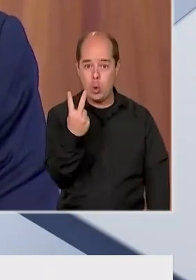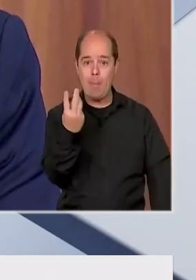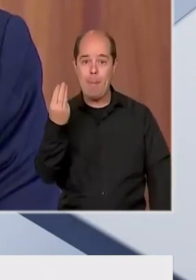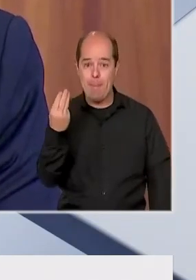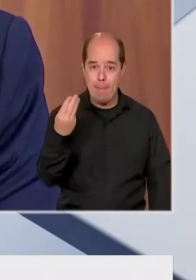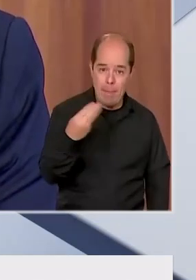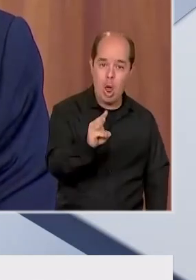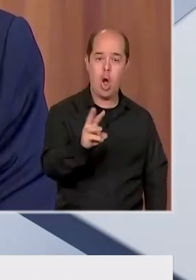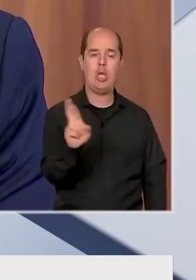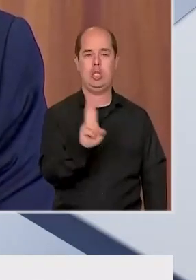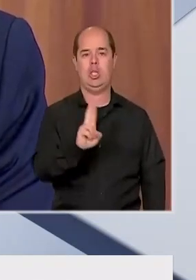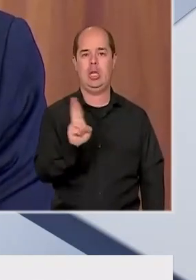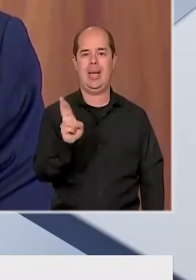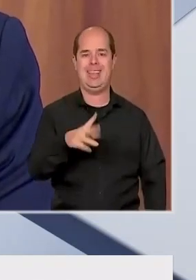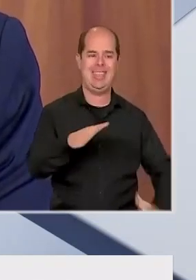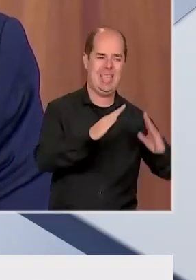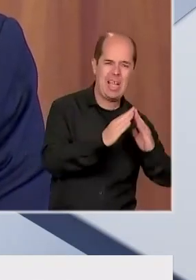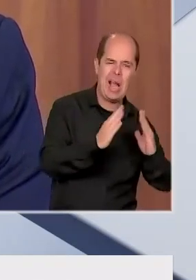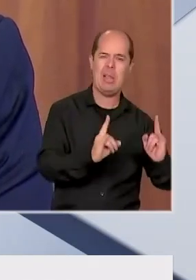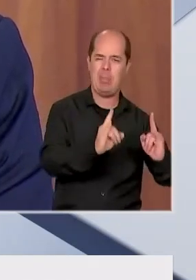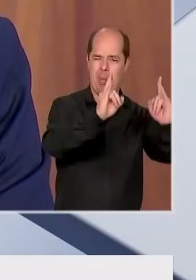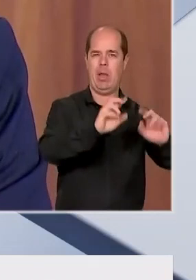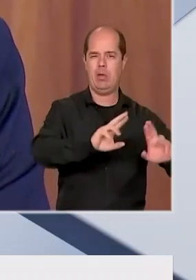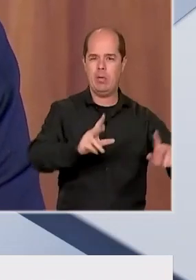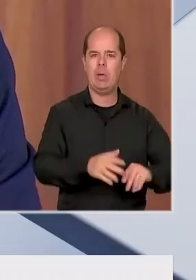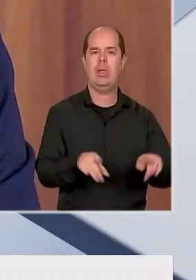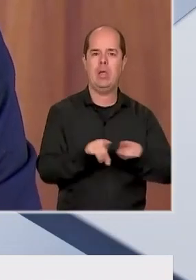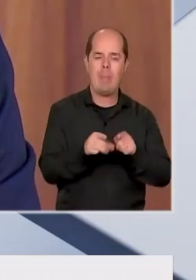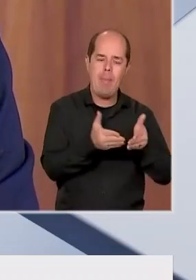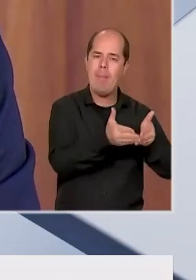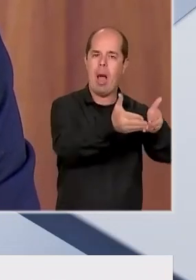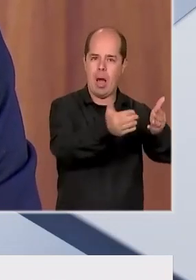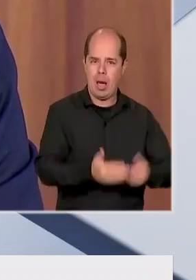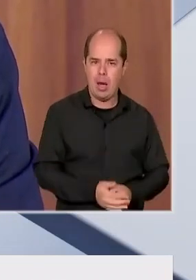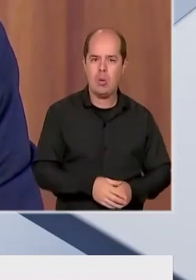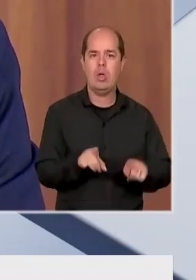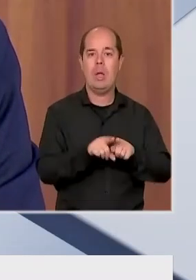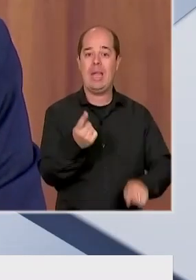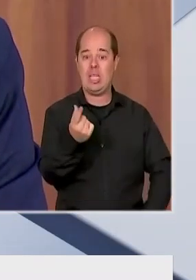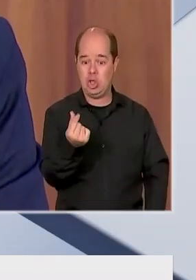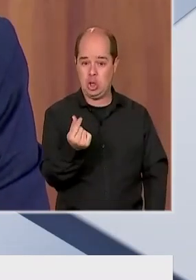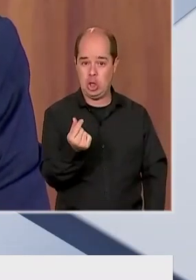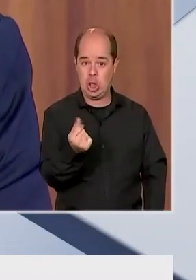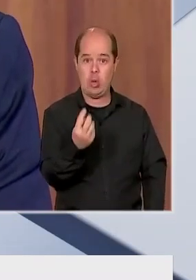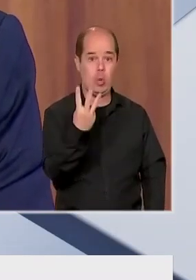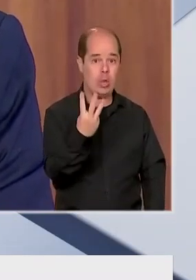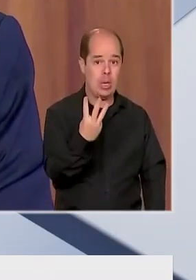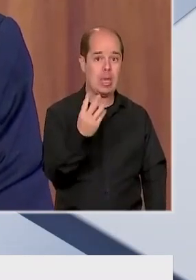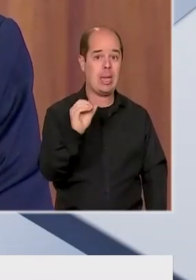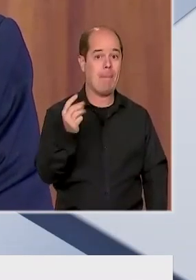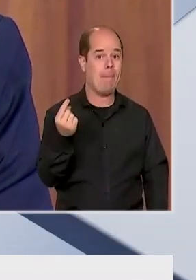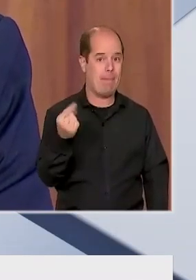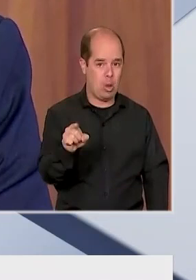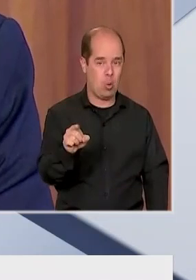tem mais gente ali eh traficantes fortemente armados do que o próprio grupo ramas Então acho que essa decisão também por parte do Supremo